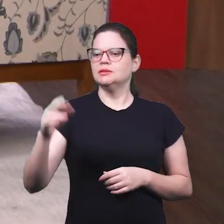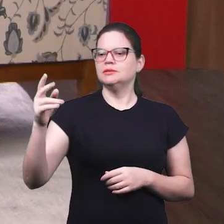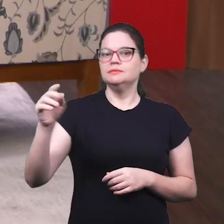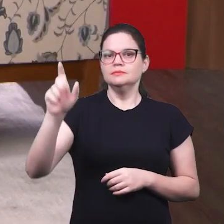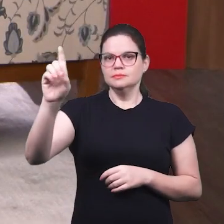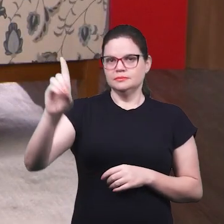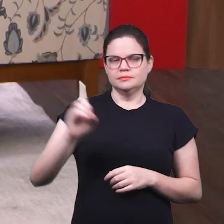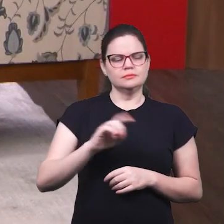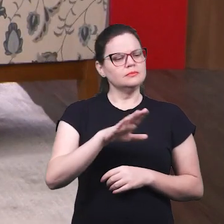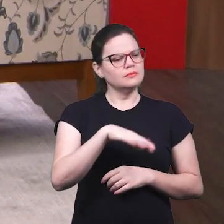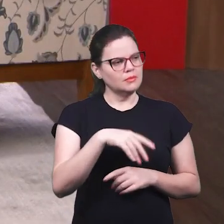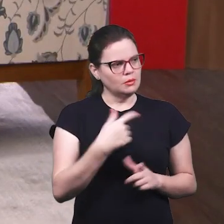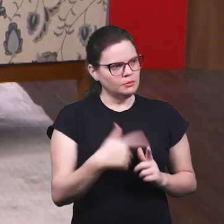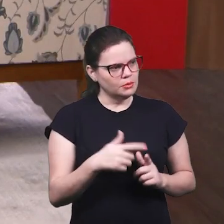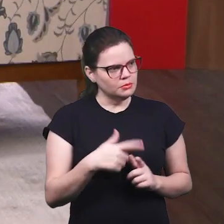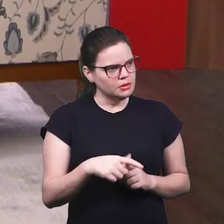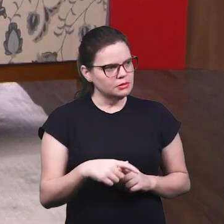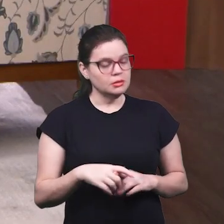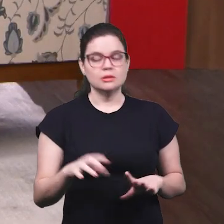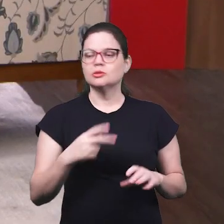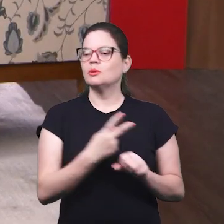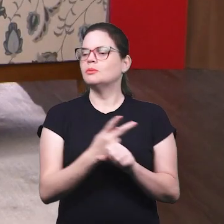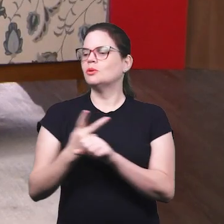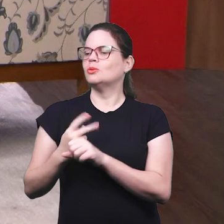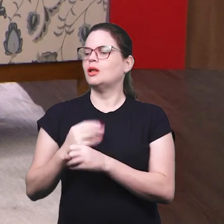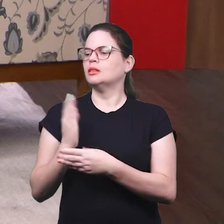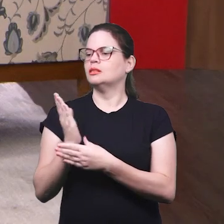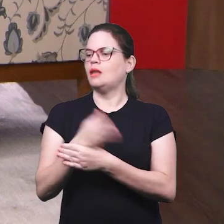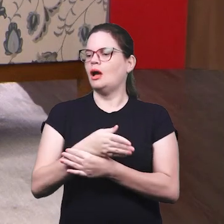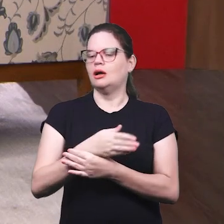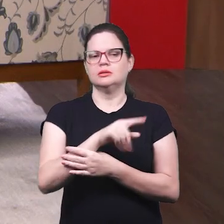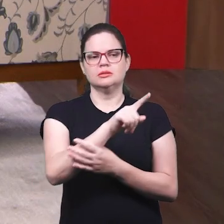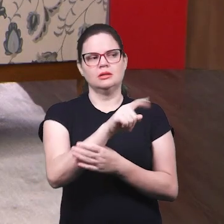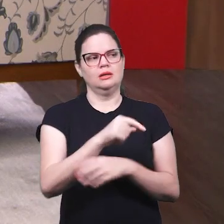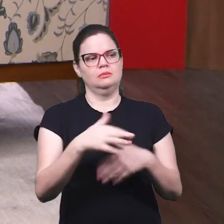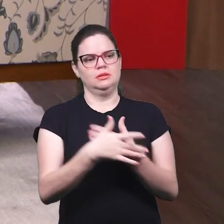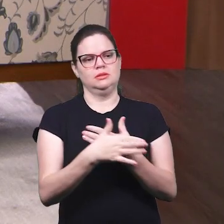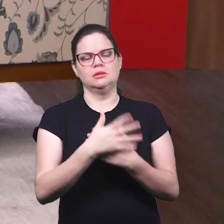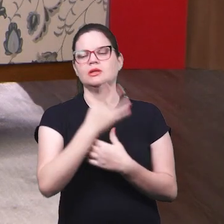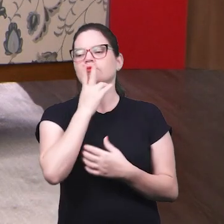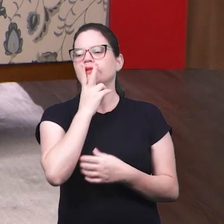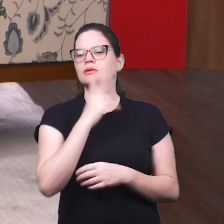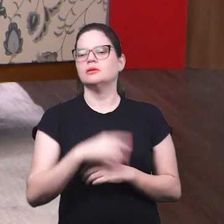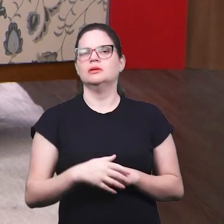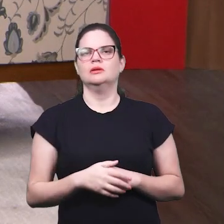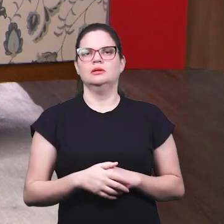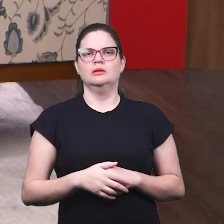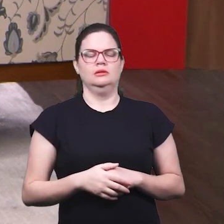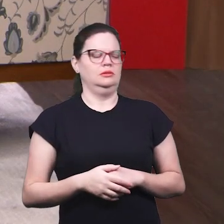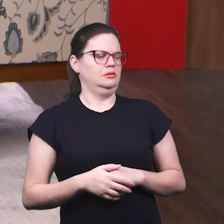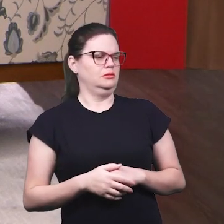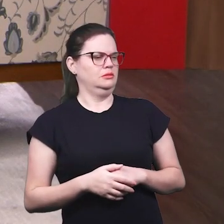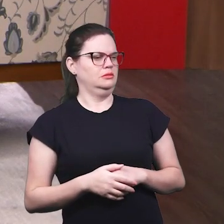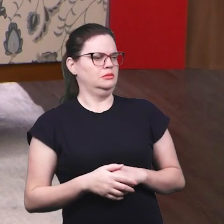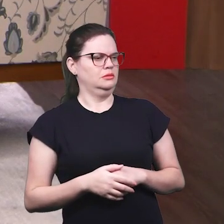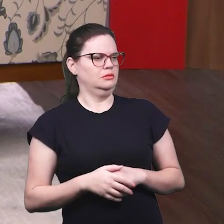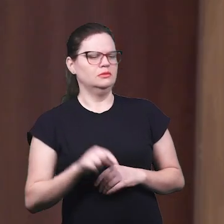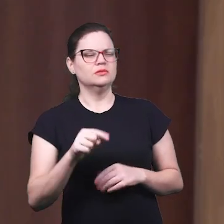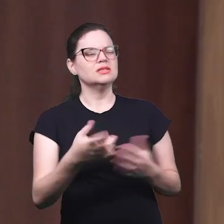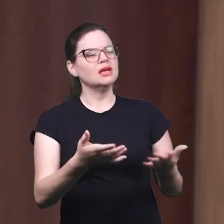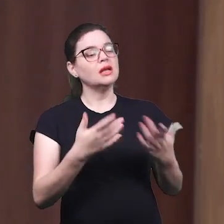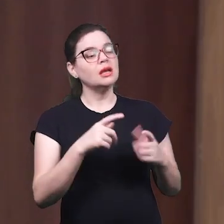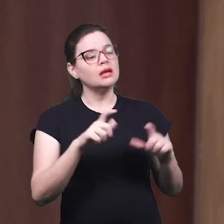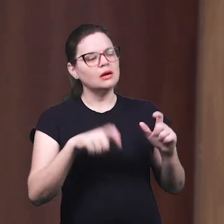problema? Não, estou procurando um táxi para ir para a cidade. Ele chegou para mim e disse, você quer ir